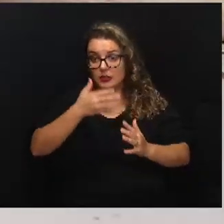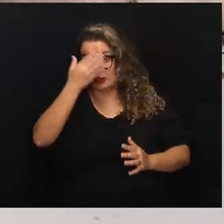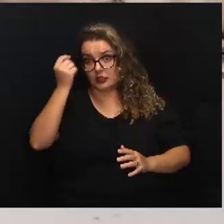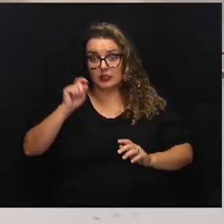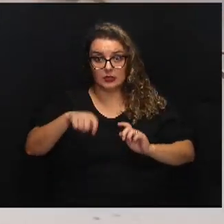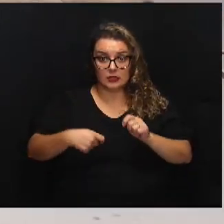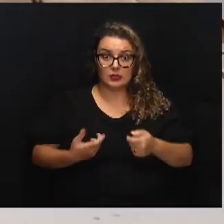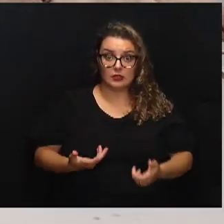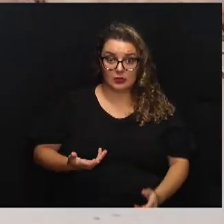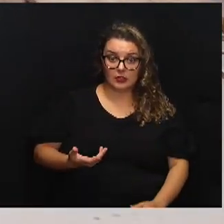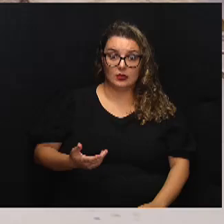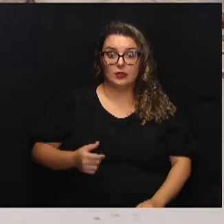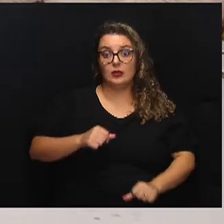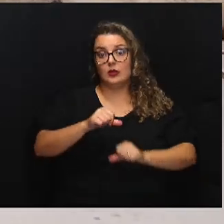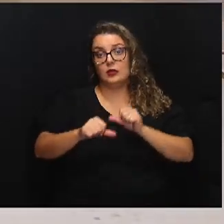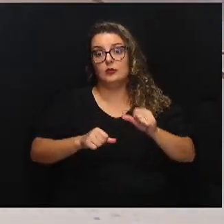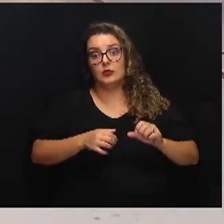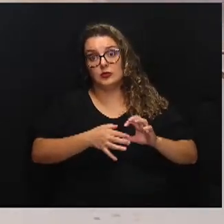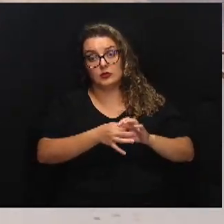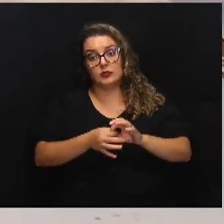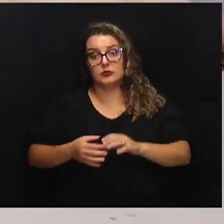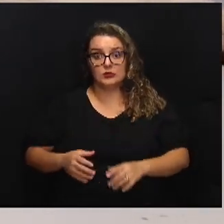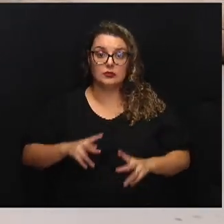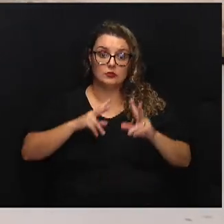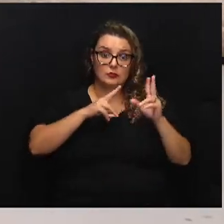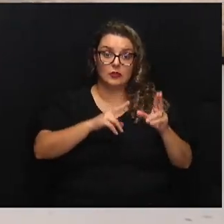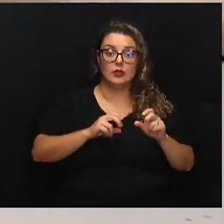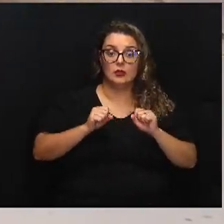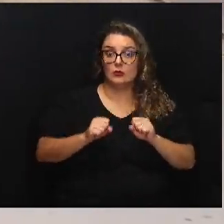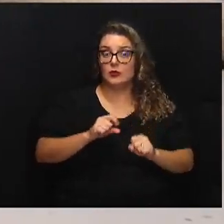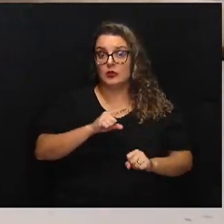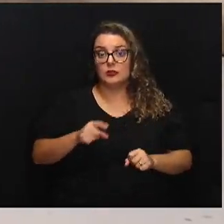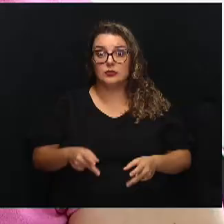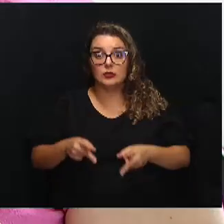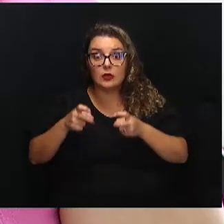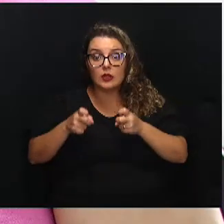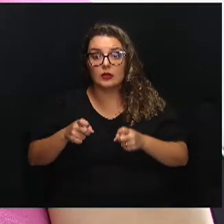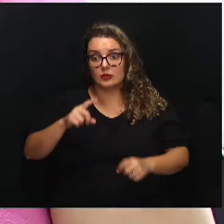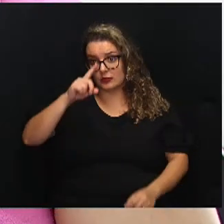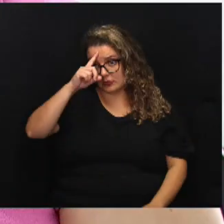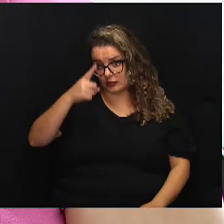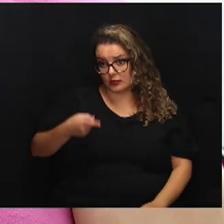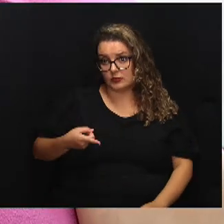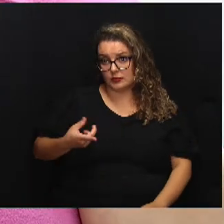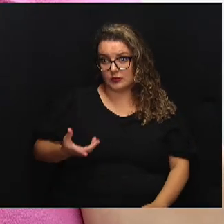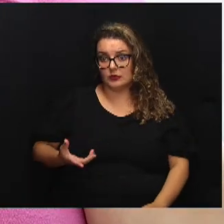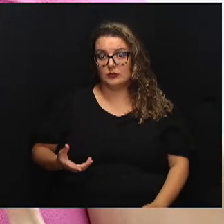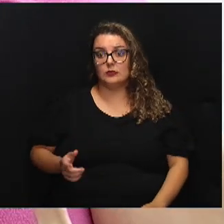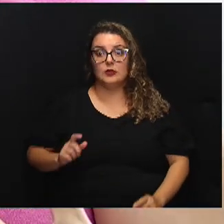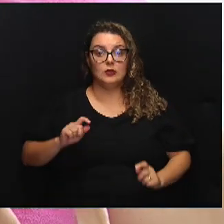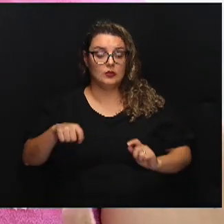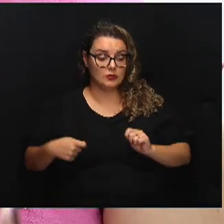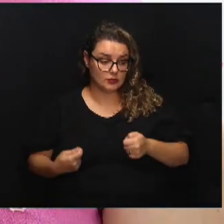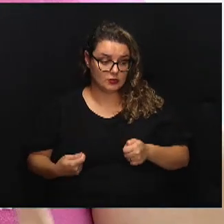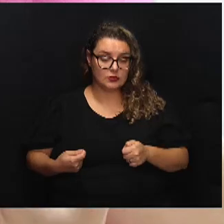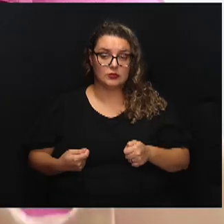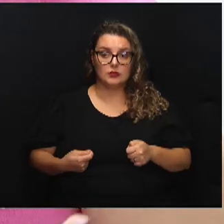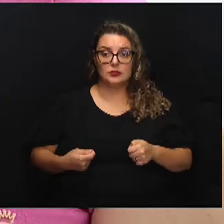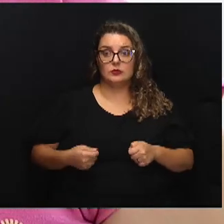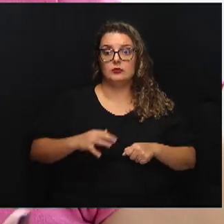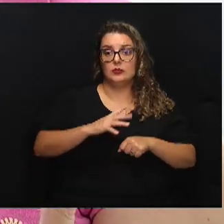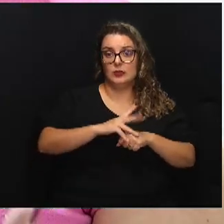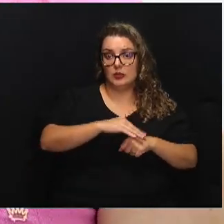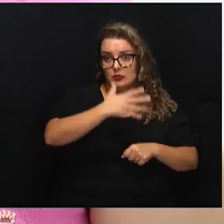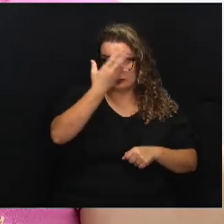comandos, muda o ciclo do sono e pode até não reconhecer os donos. Os sintomas, na verdade, do Alzheimer, eles acabam sendo